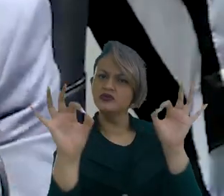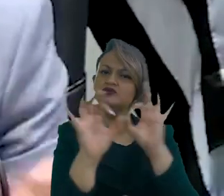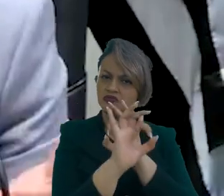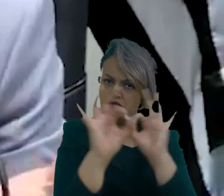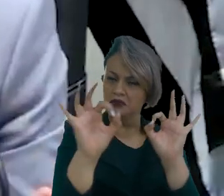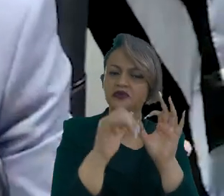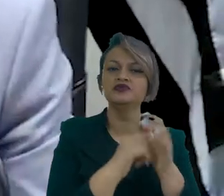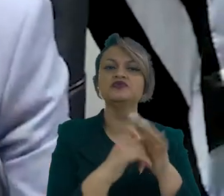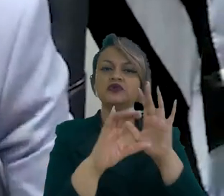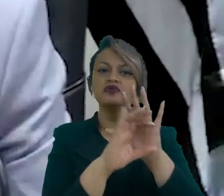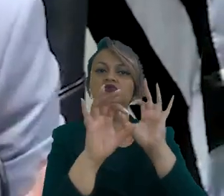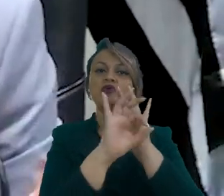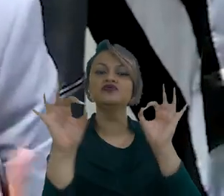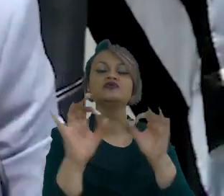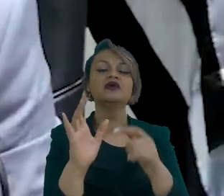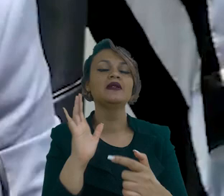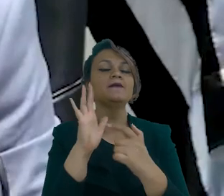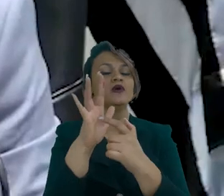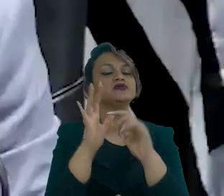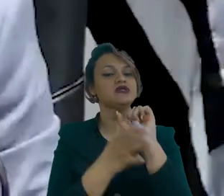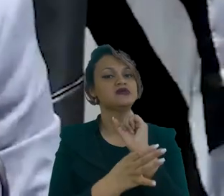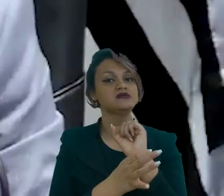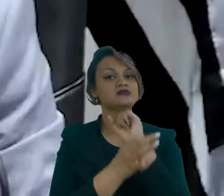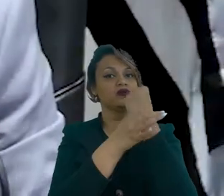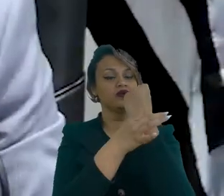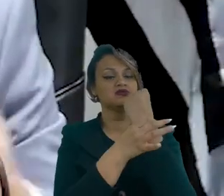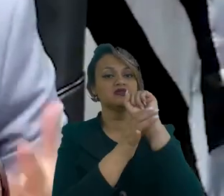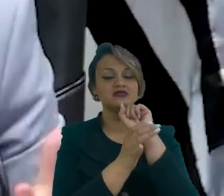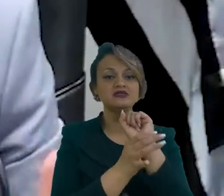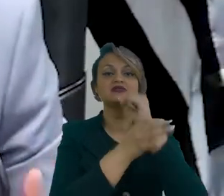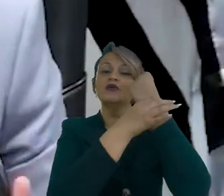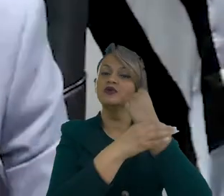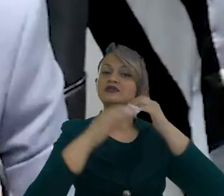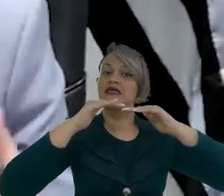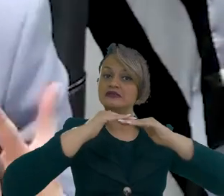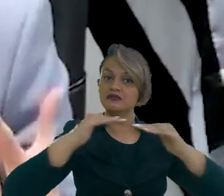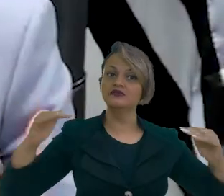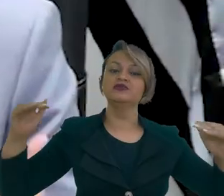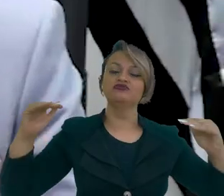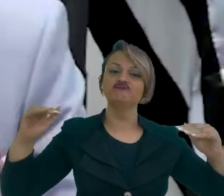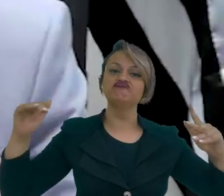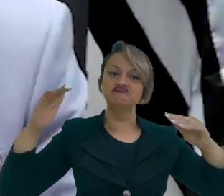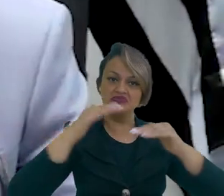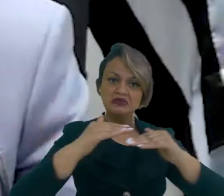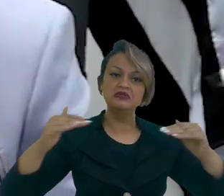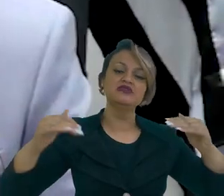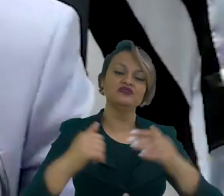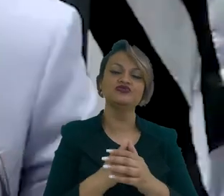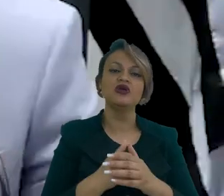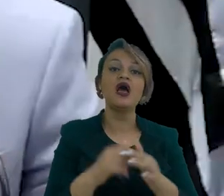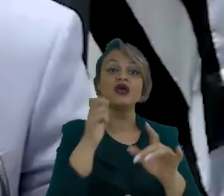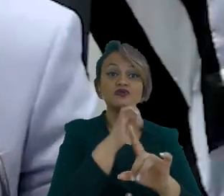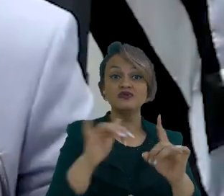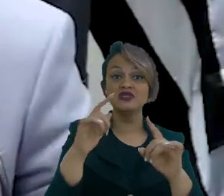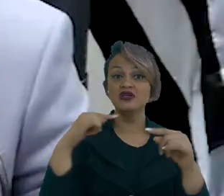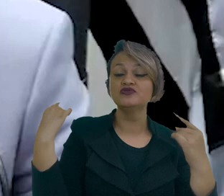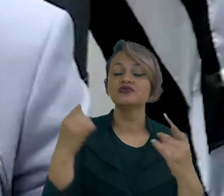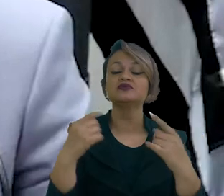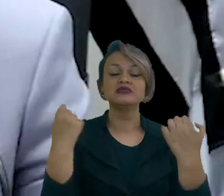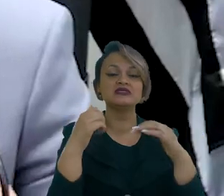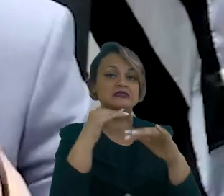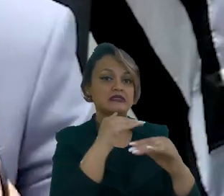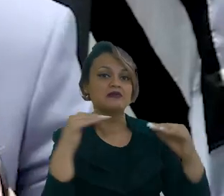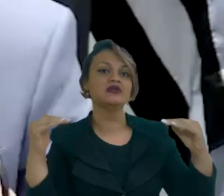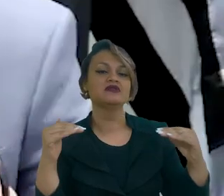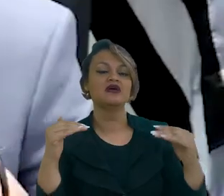extrema são ótimos nesse sentido eles trazem segurança estabilidade na nossa sociedade